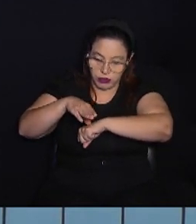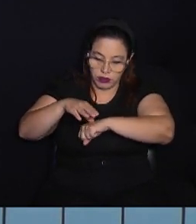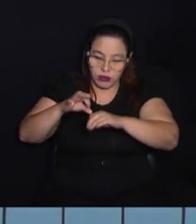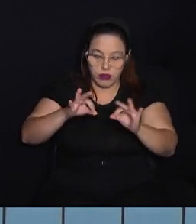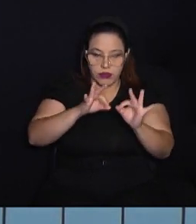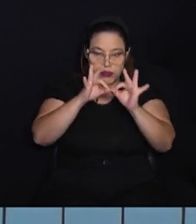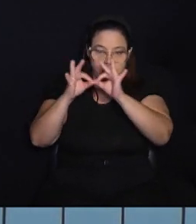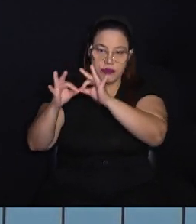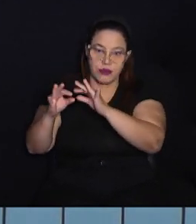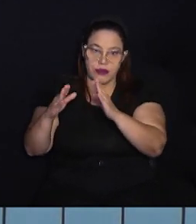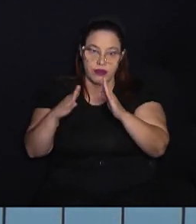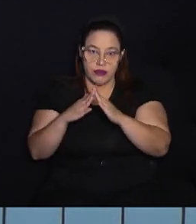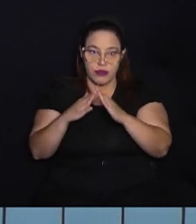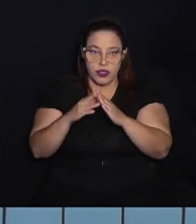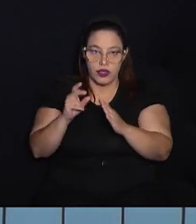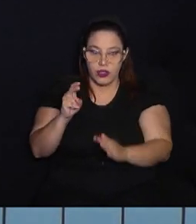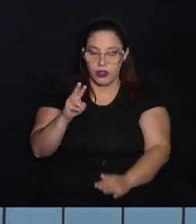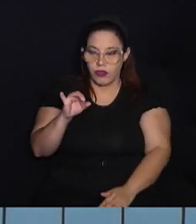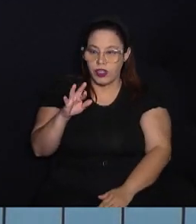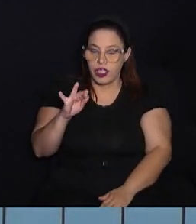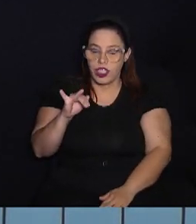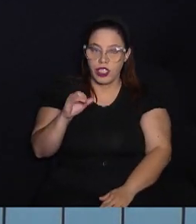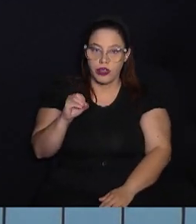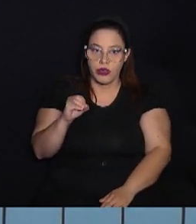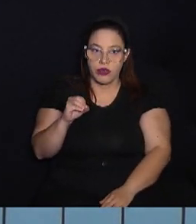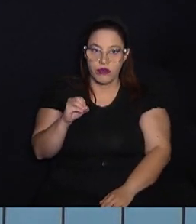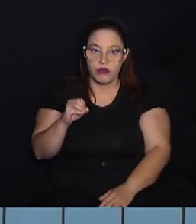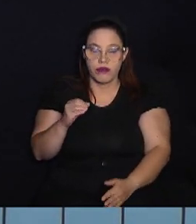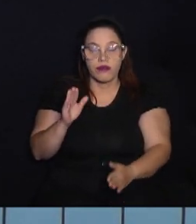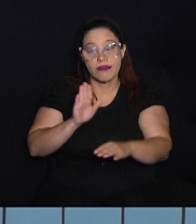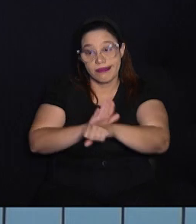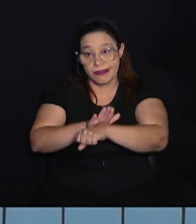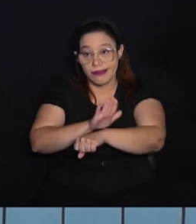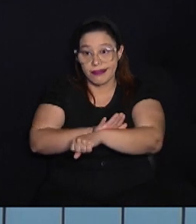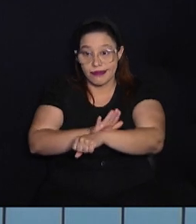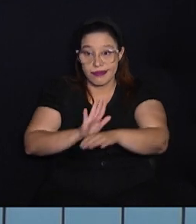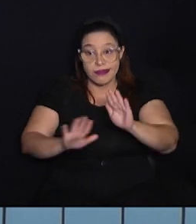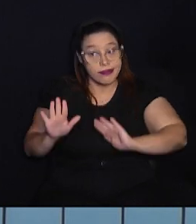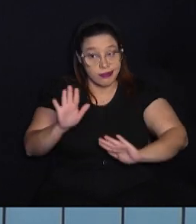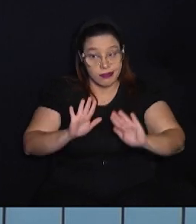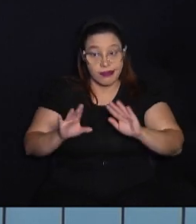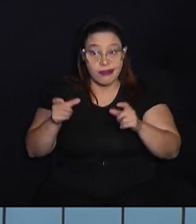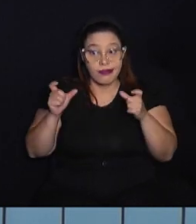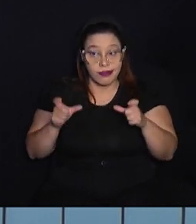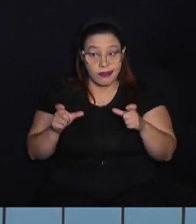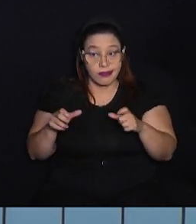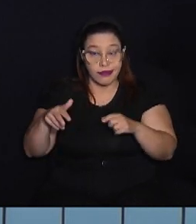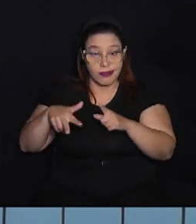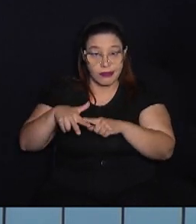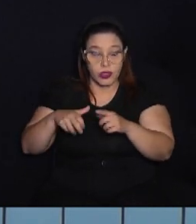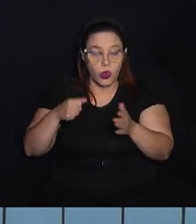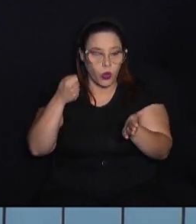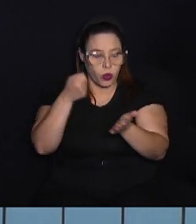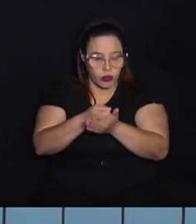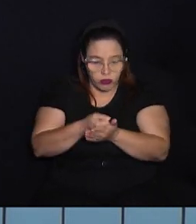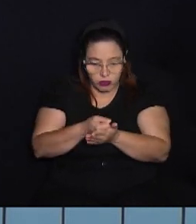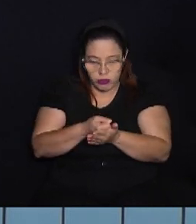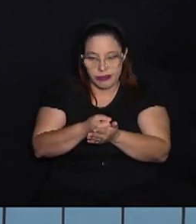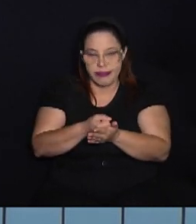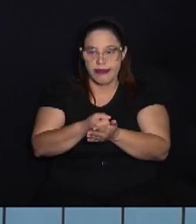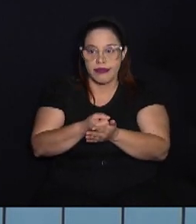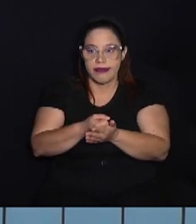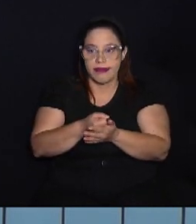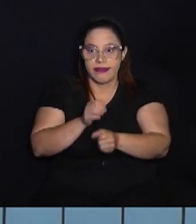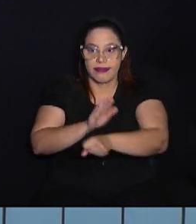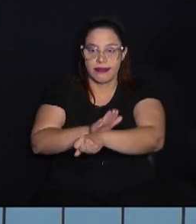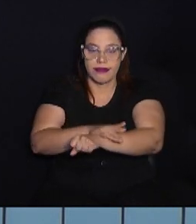em casa a respeito do vitiligo com relação aos cuidados, né, que esses pacientes precisam ter ou reforçar aí os